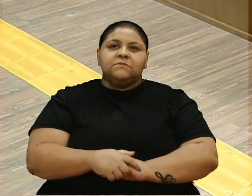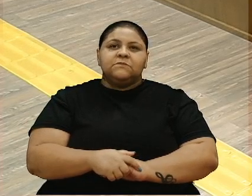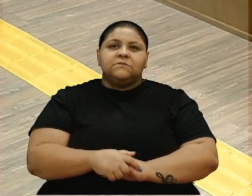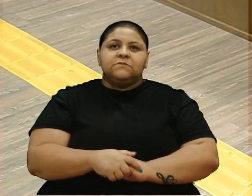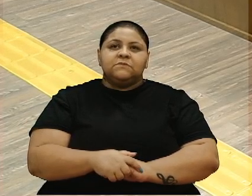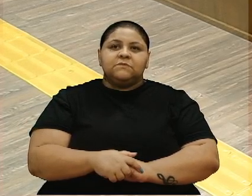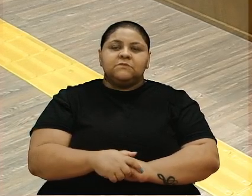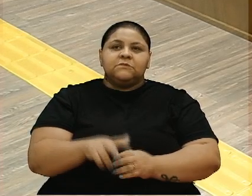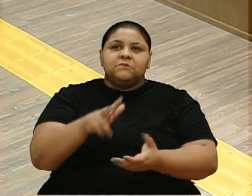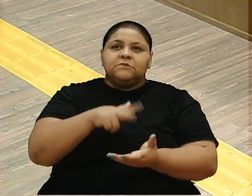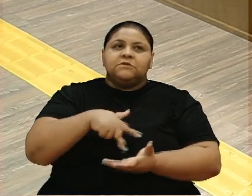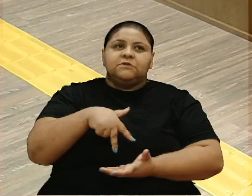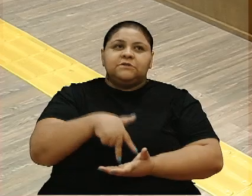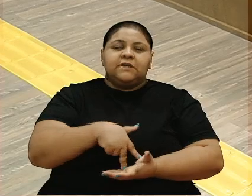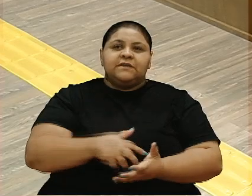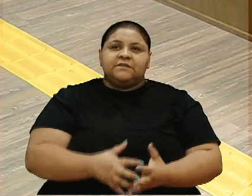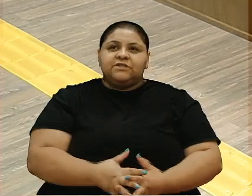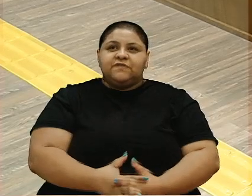Da tribuna.